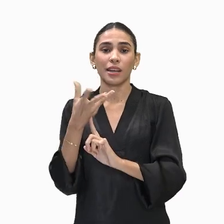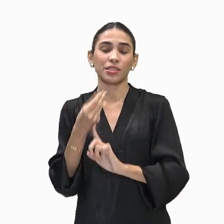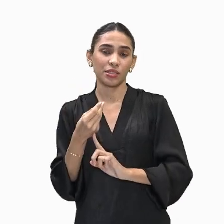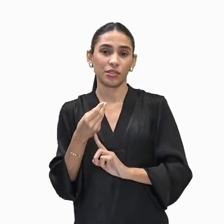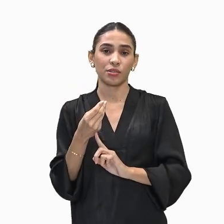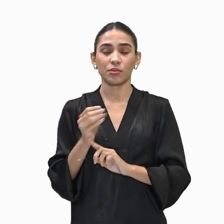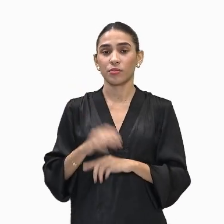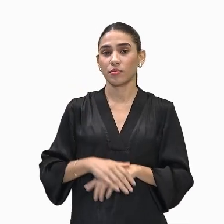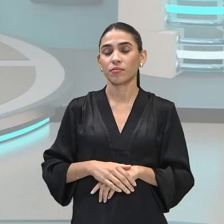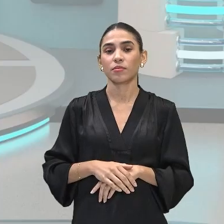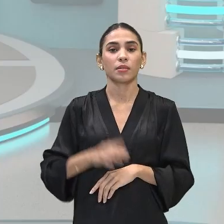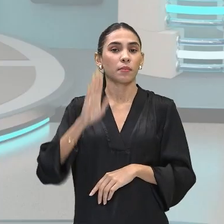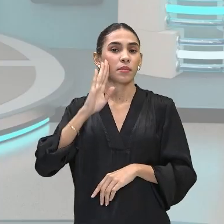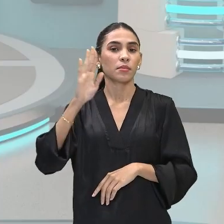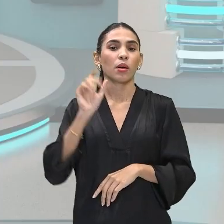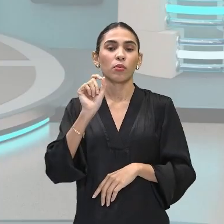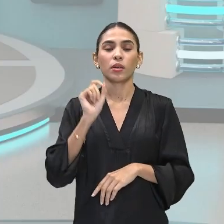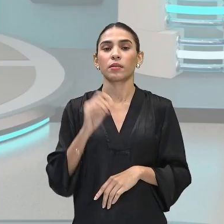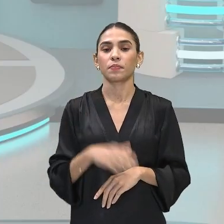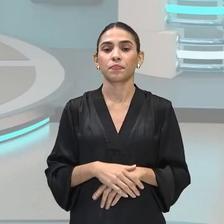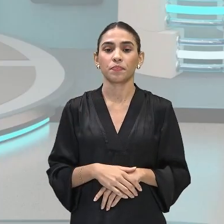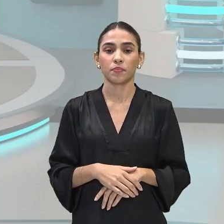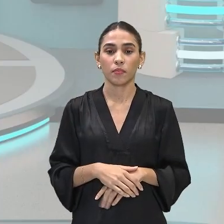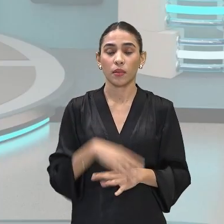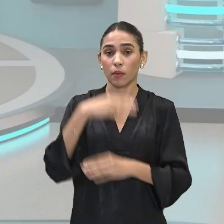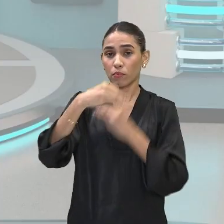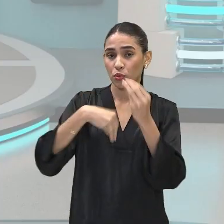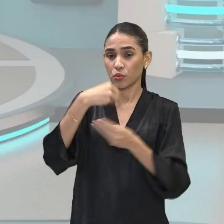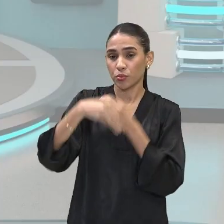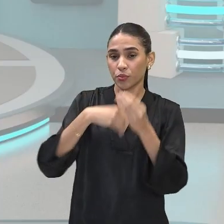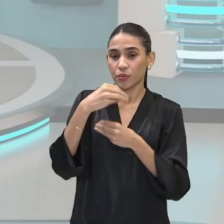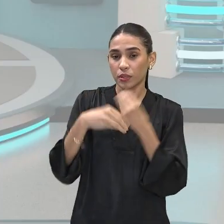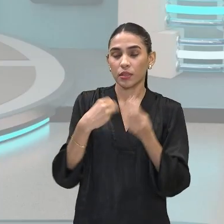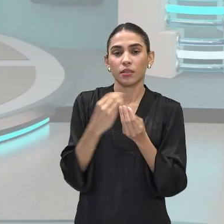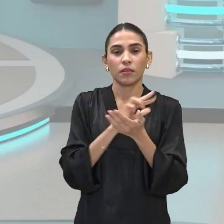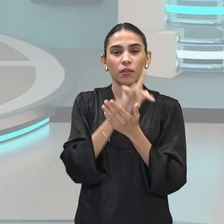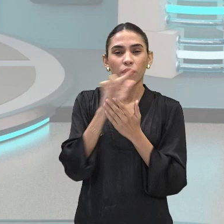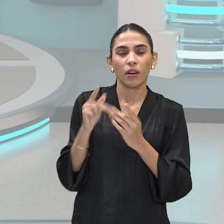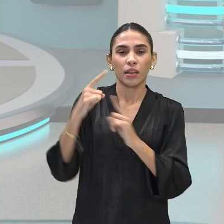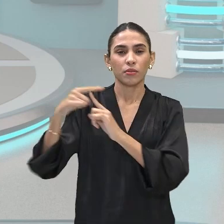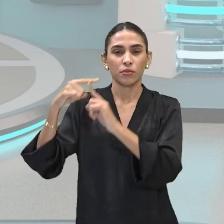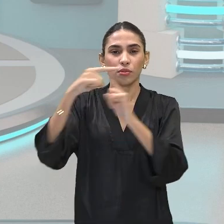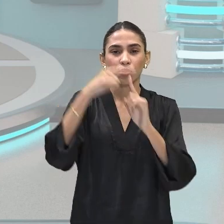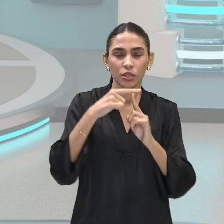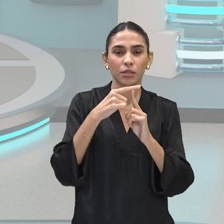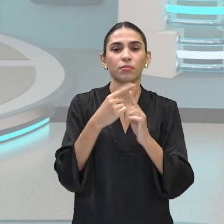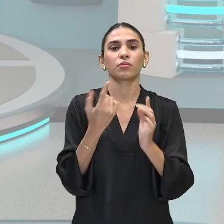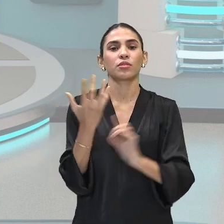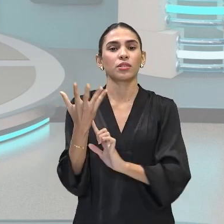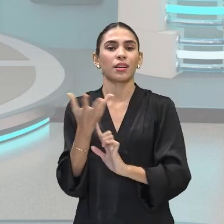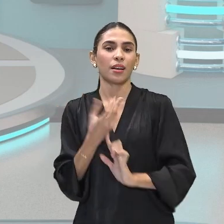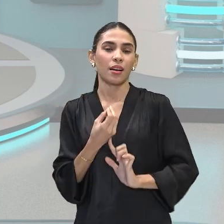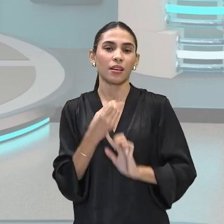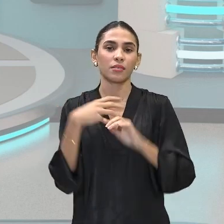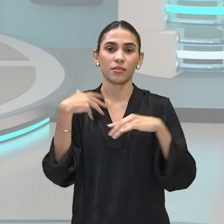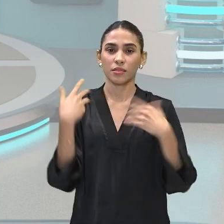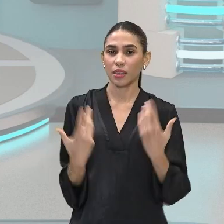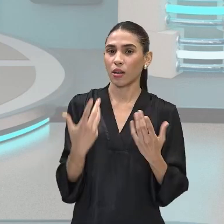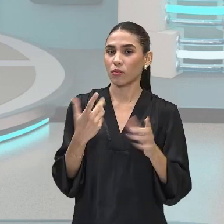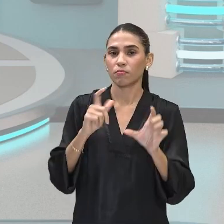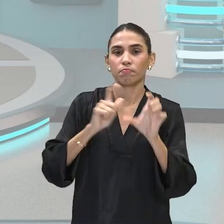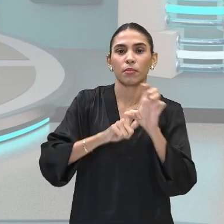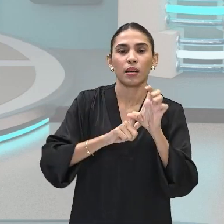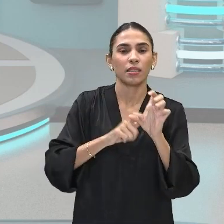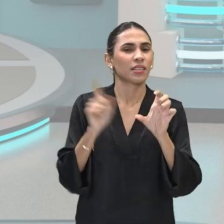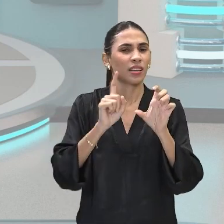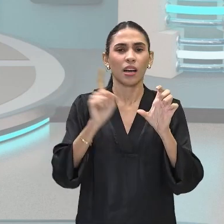eles primam pela mistura, né? Eles acabam misturando várias vertentes artísticas. Então, eles não se apegam